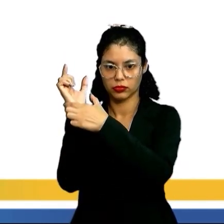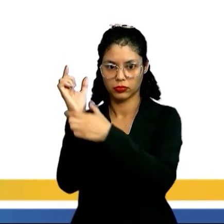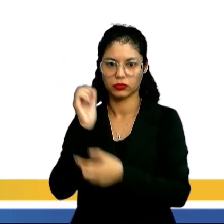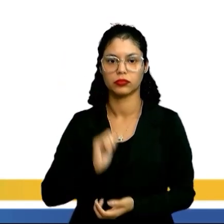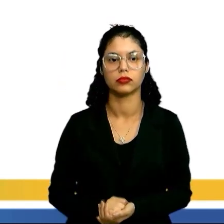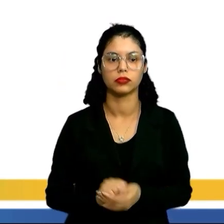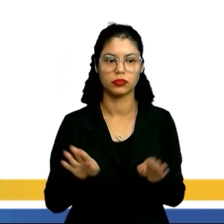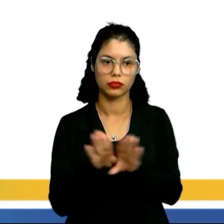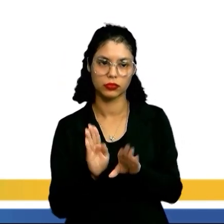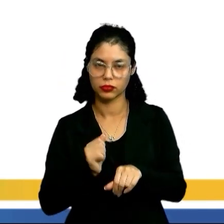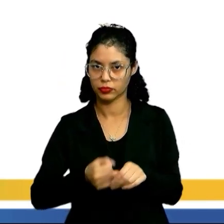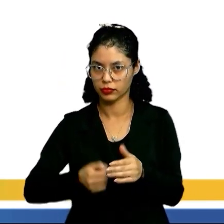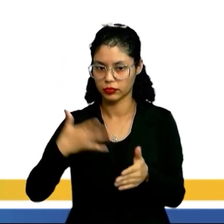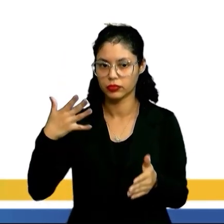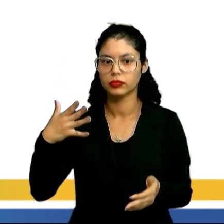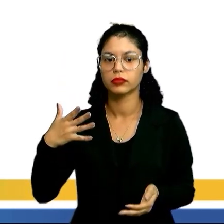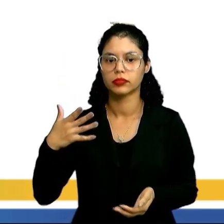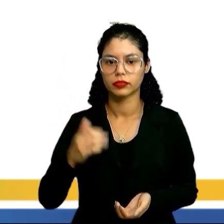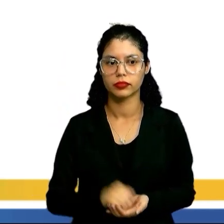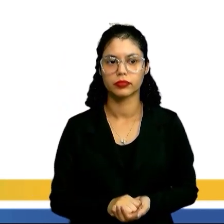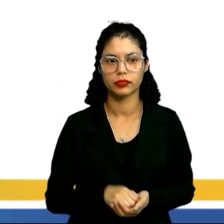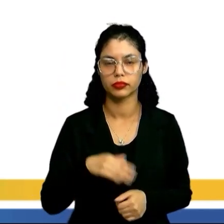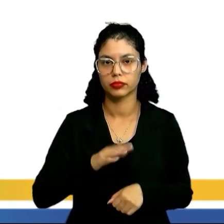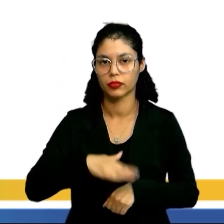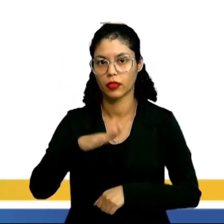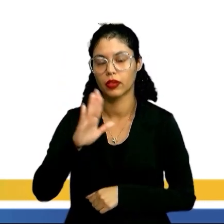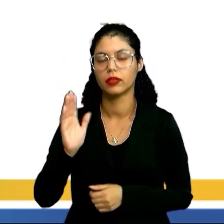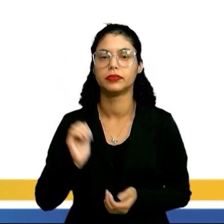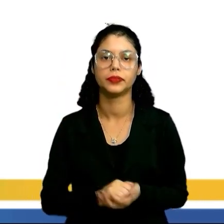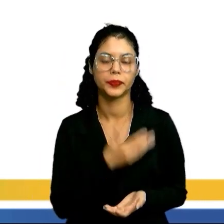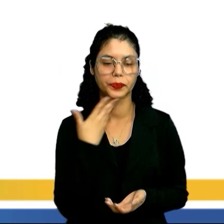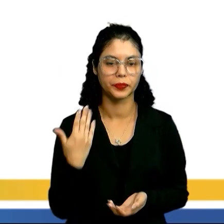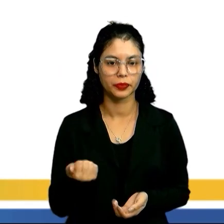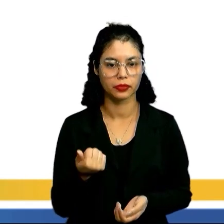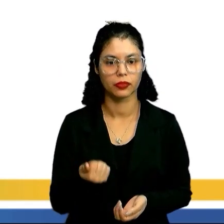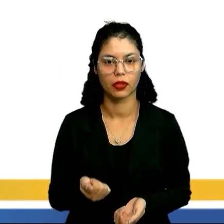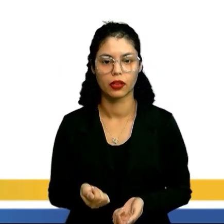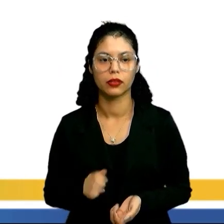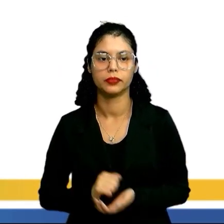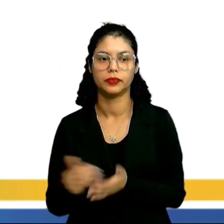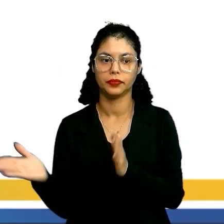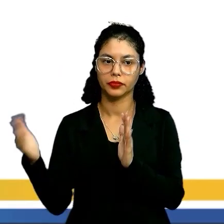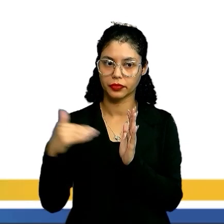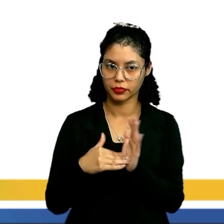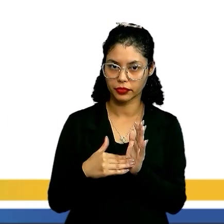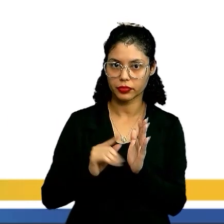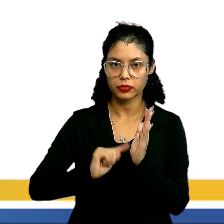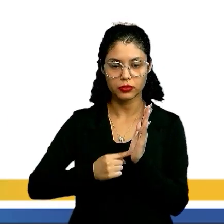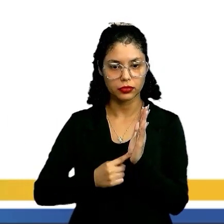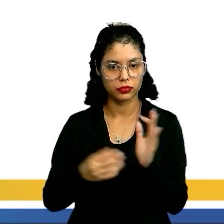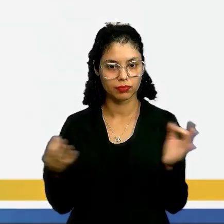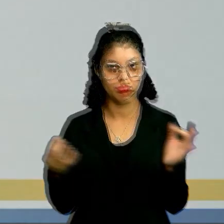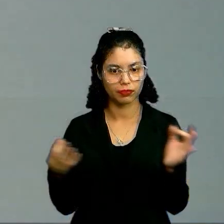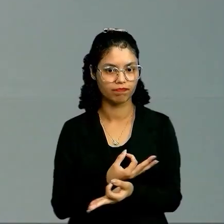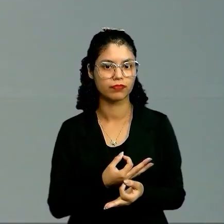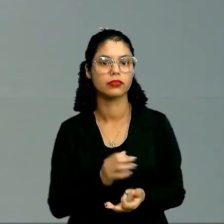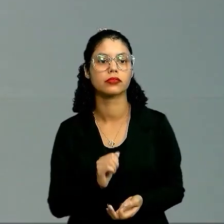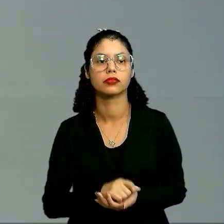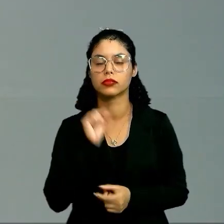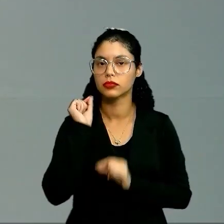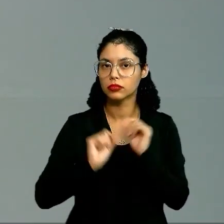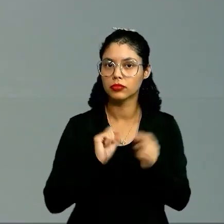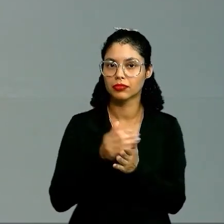muita auxina, Então, quanto mais auxina, melhor. Ela vai crescendo até chegar no seu ponto ótimo. Mas só que se